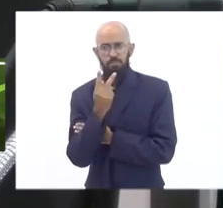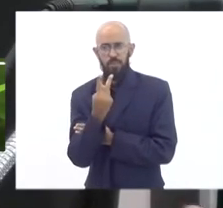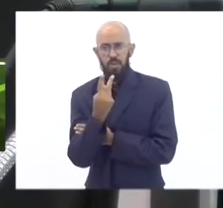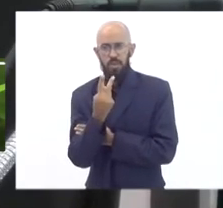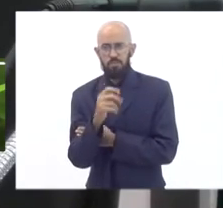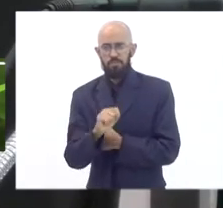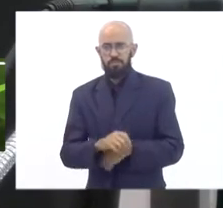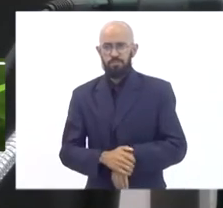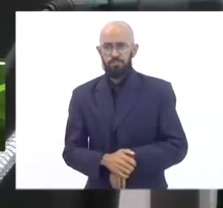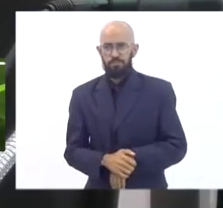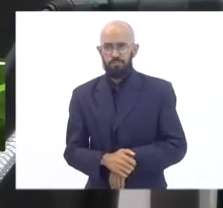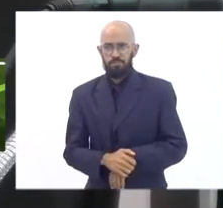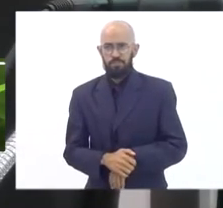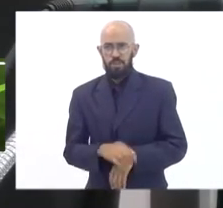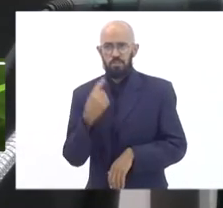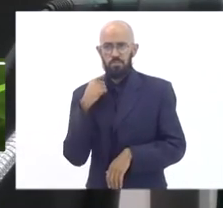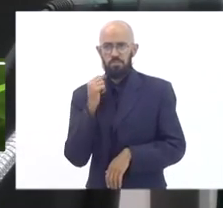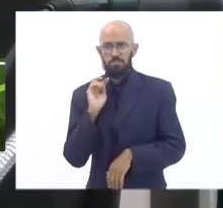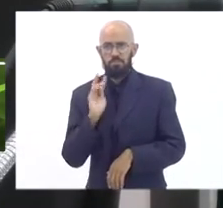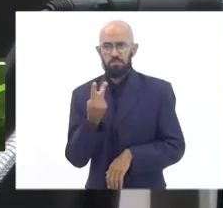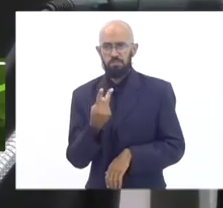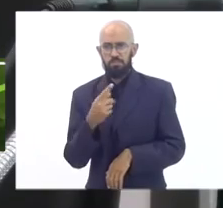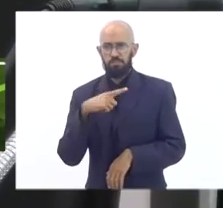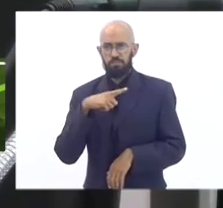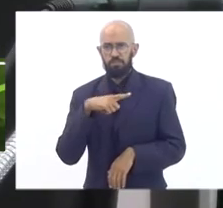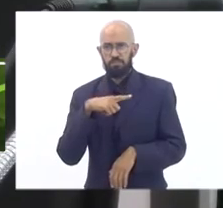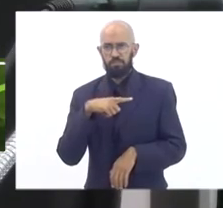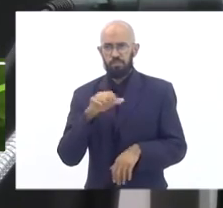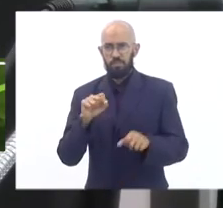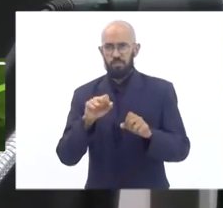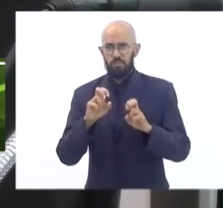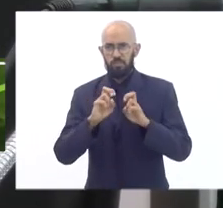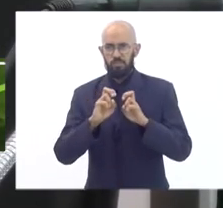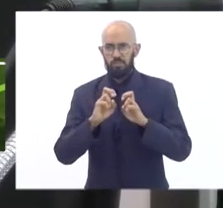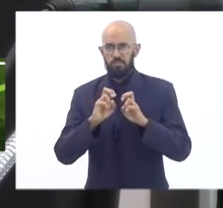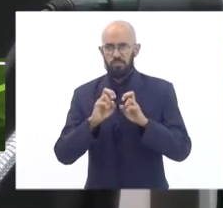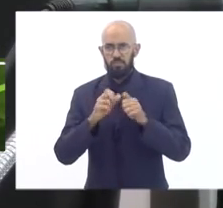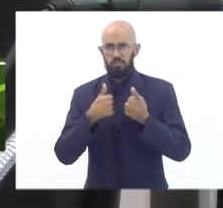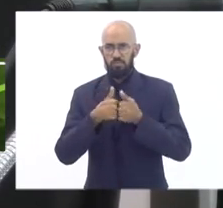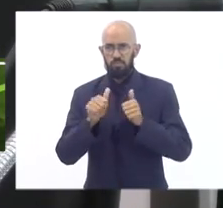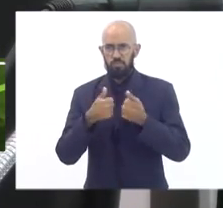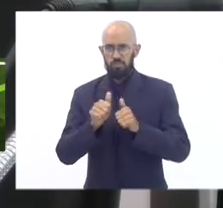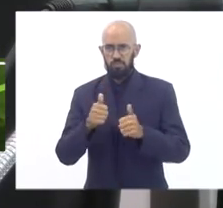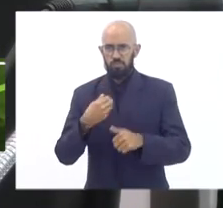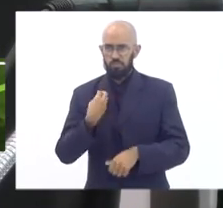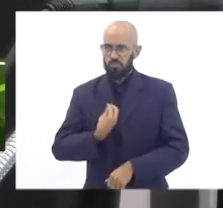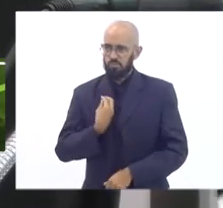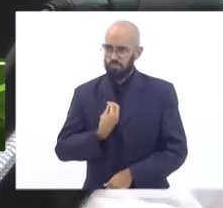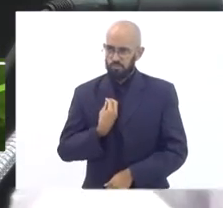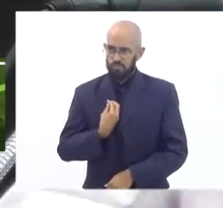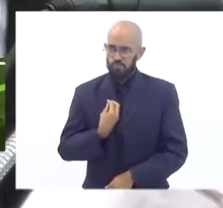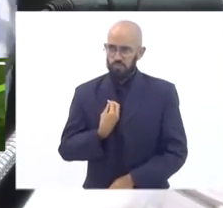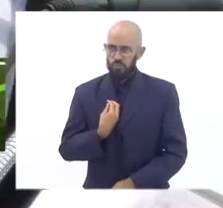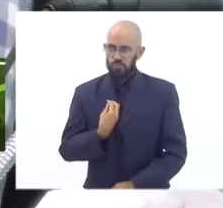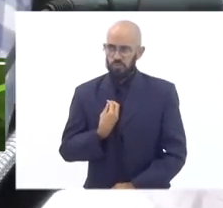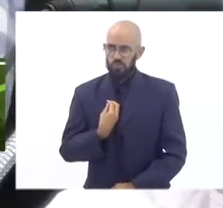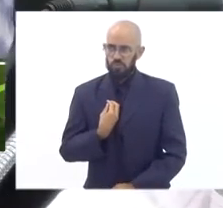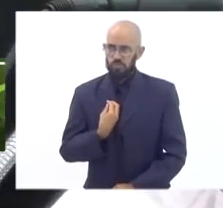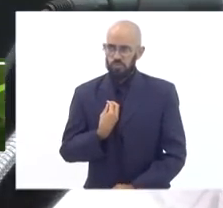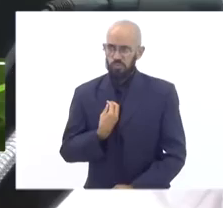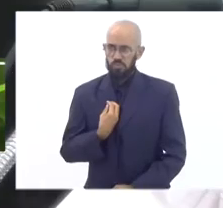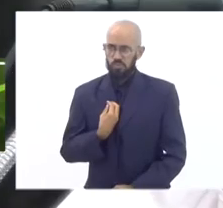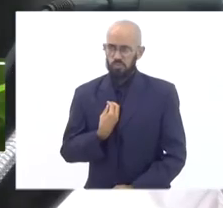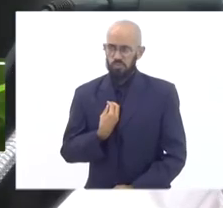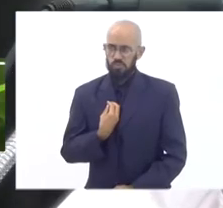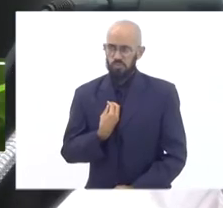Belo Horizonte tem um sistema de transporte que funciona. Quer dizer, eu